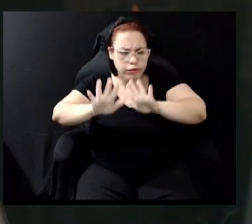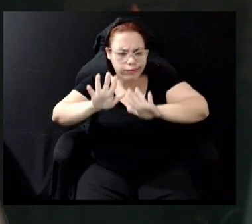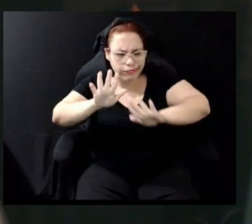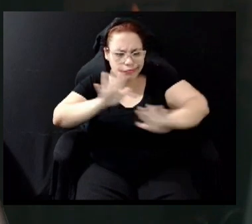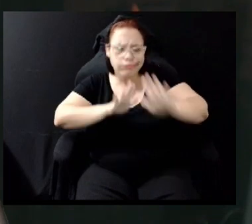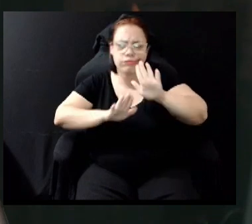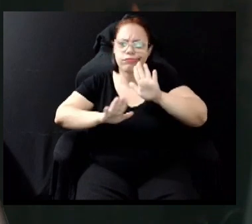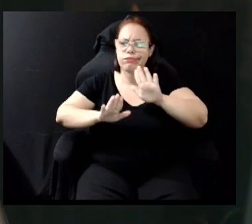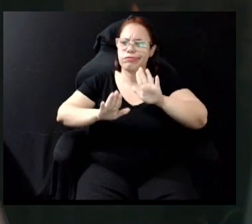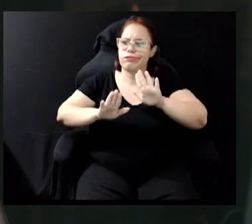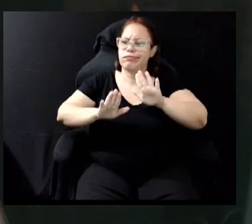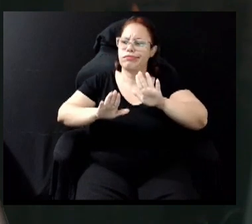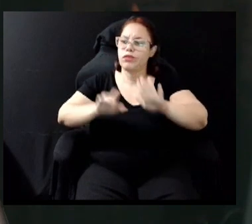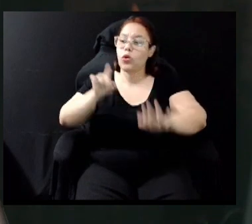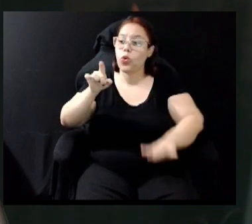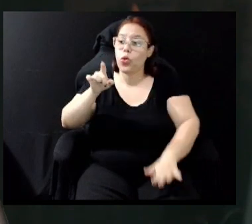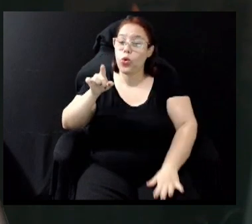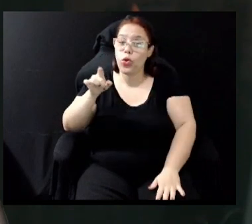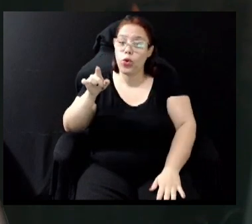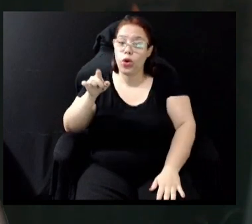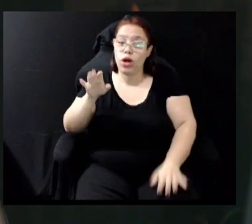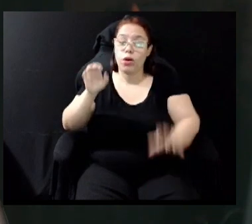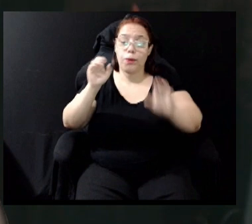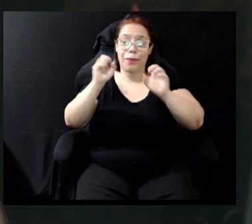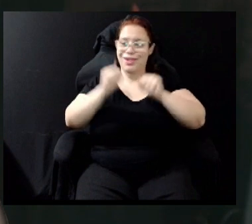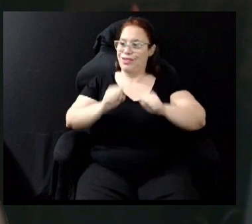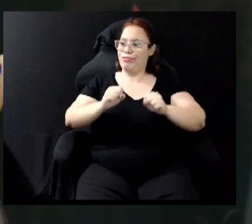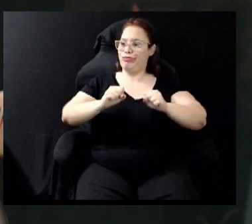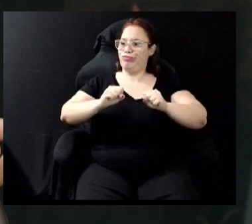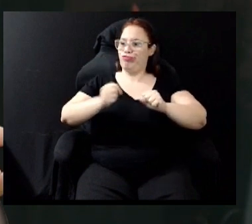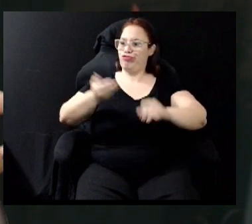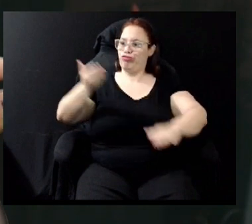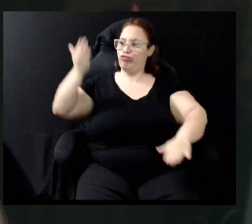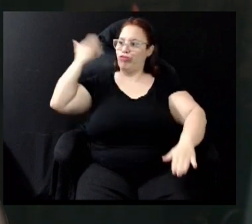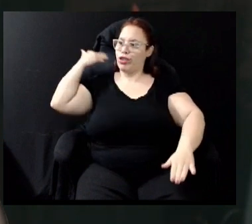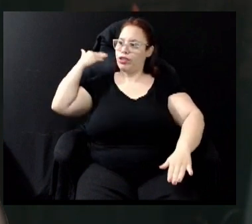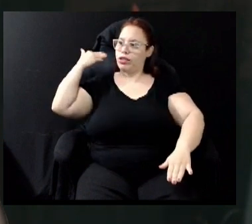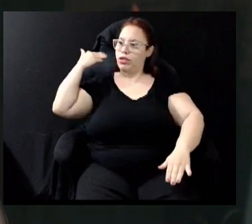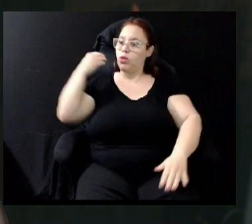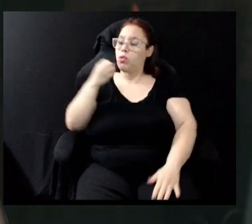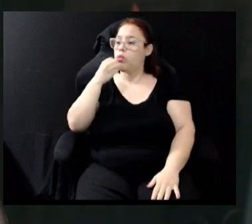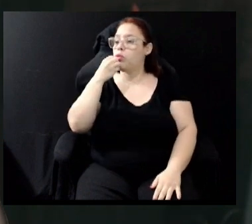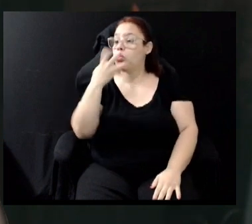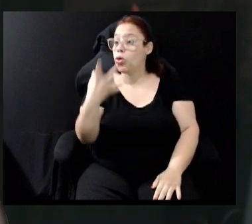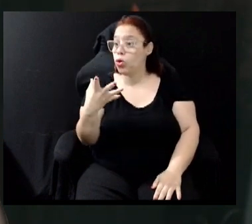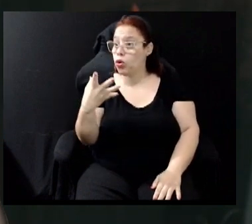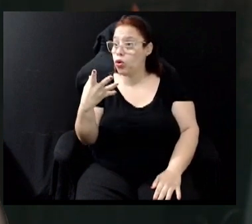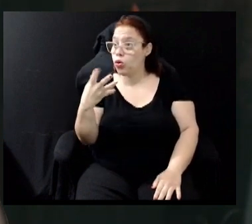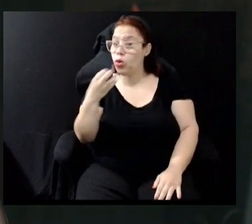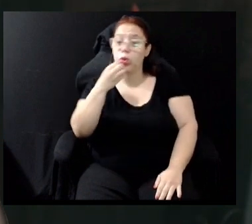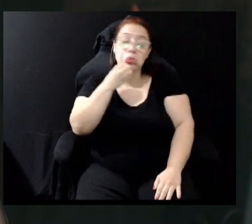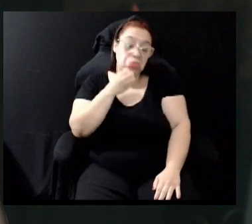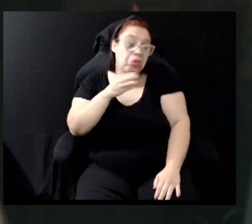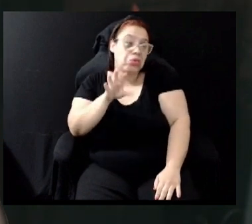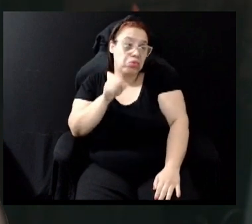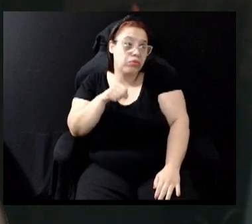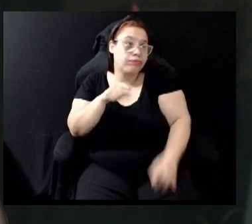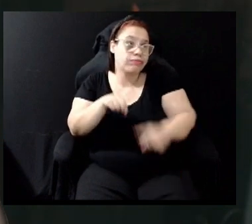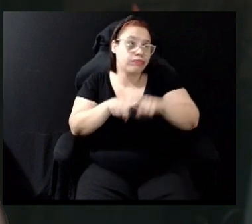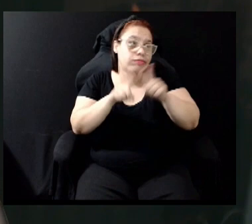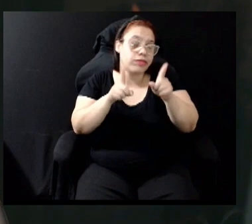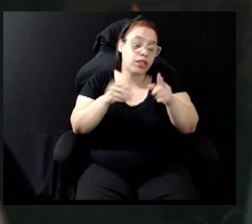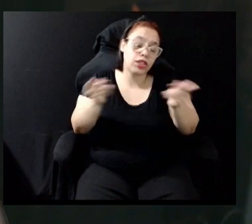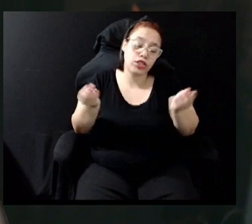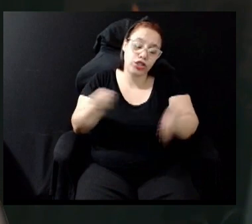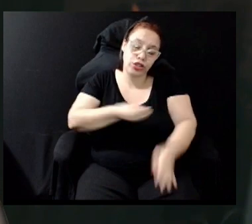com você ficar paralisado no passado. Um passado bom, remete a coisas boas, mas a gente vive o presente, a gente